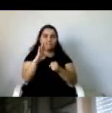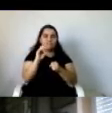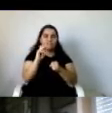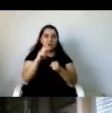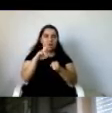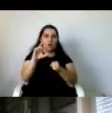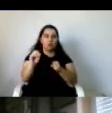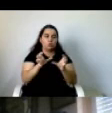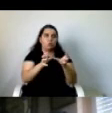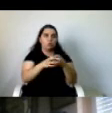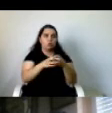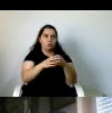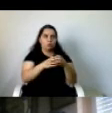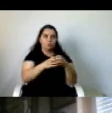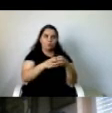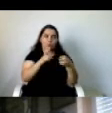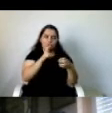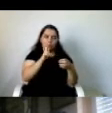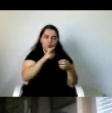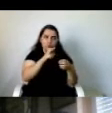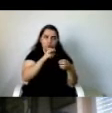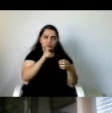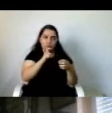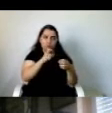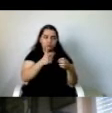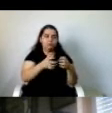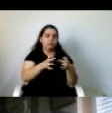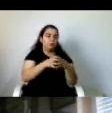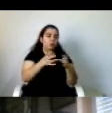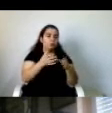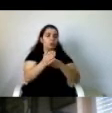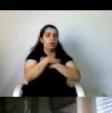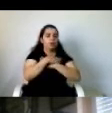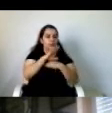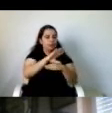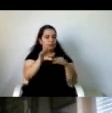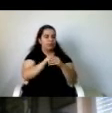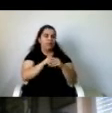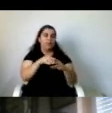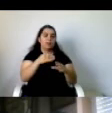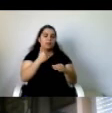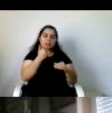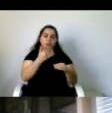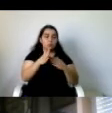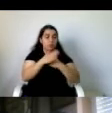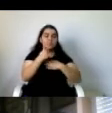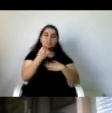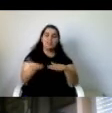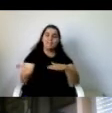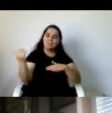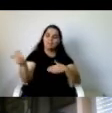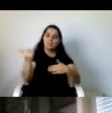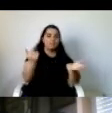amigos onde está integrado, e até recebe várias solicitações para participar,